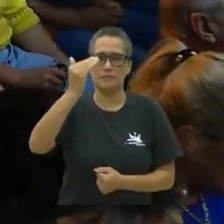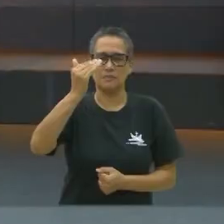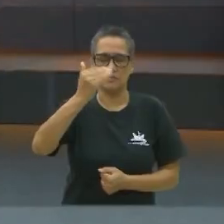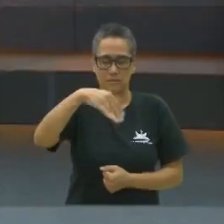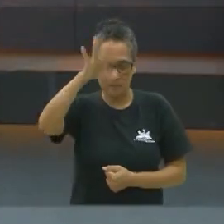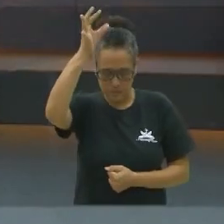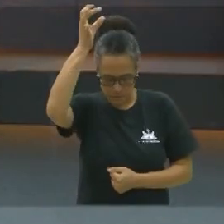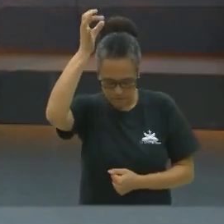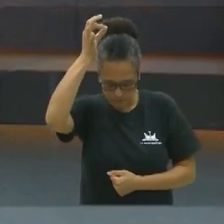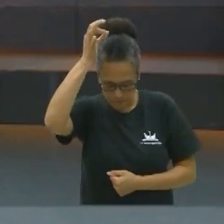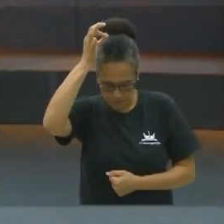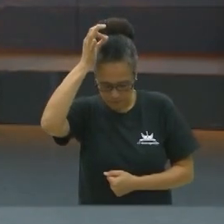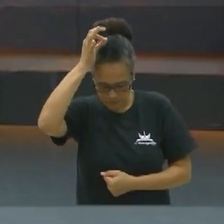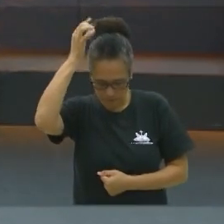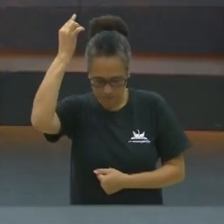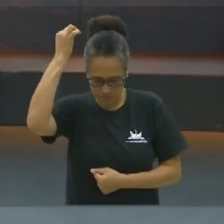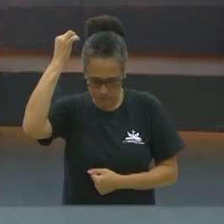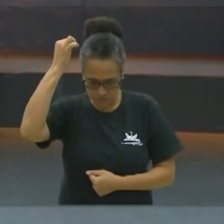vem,